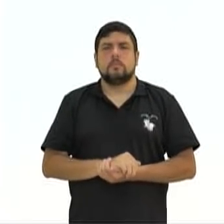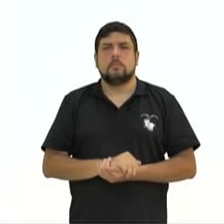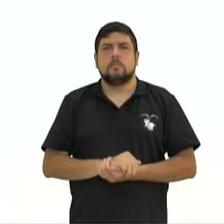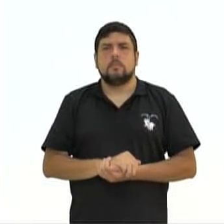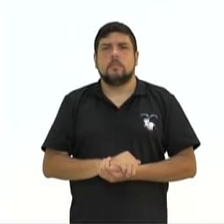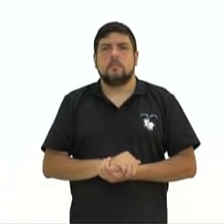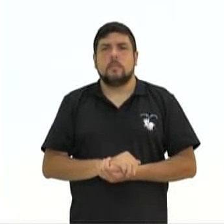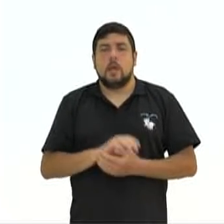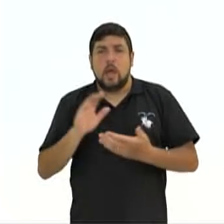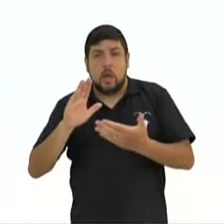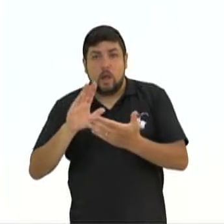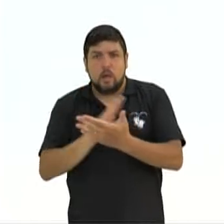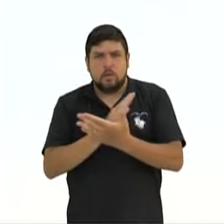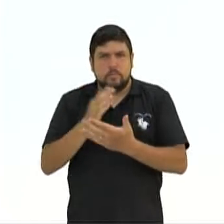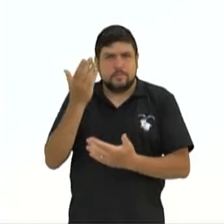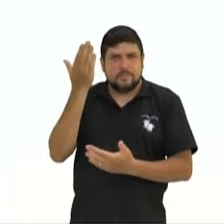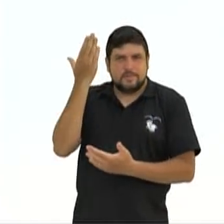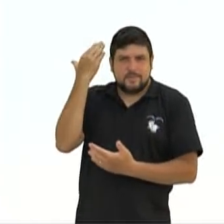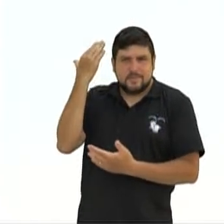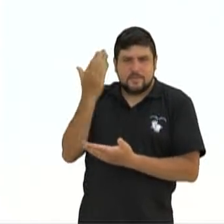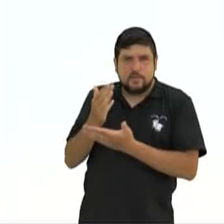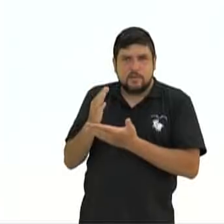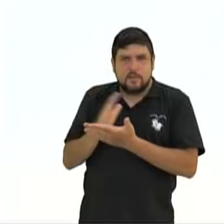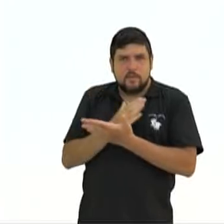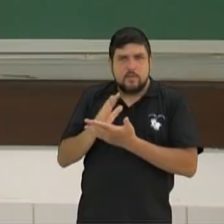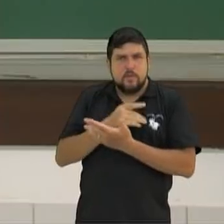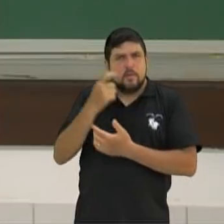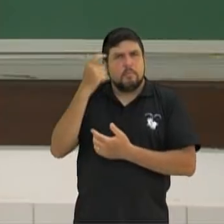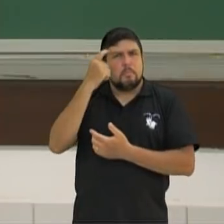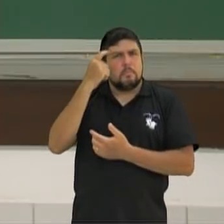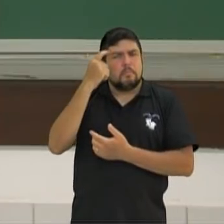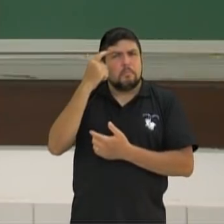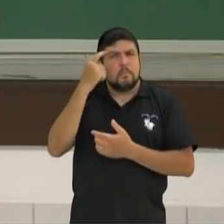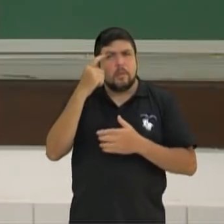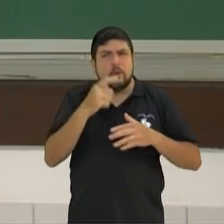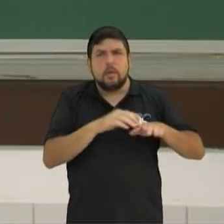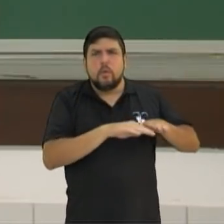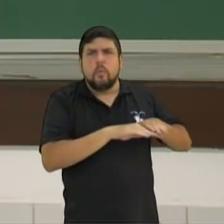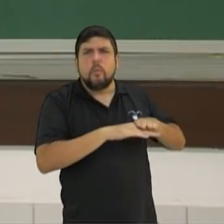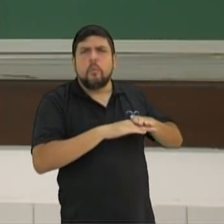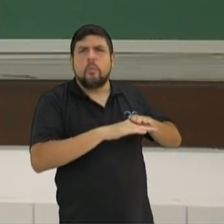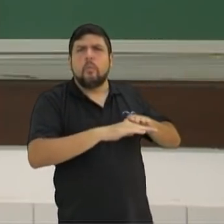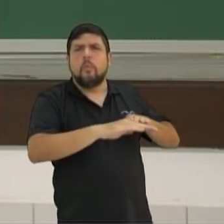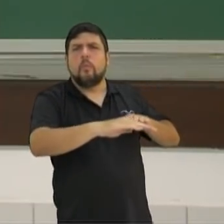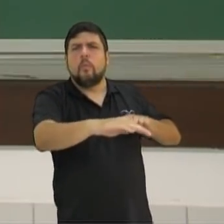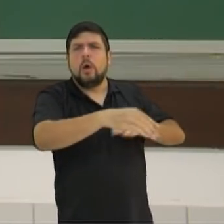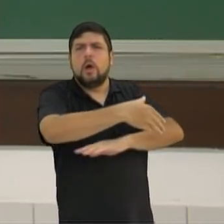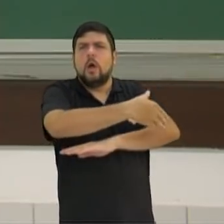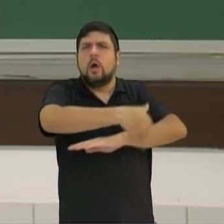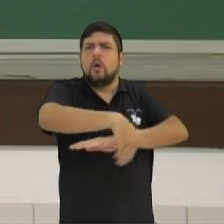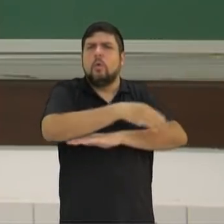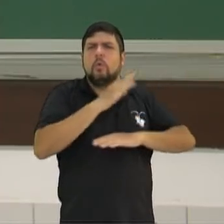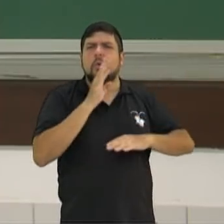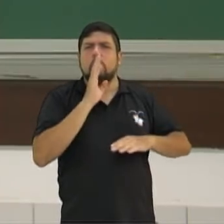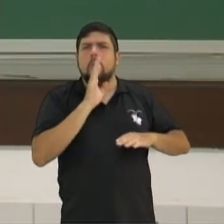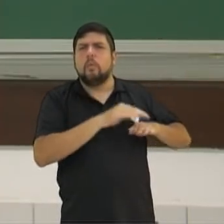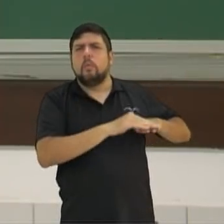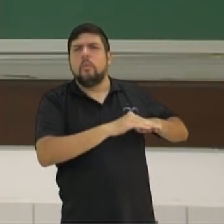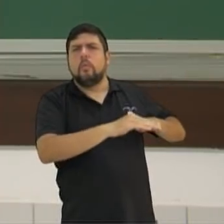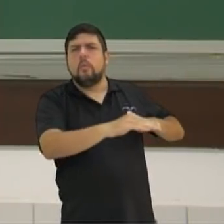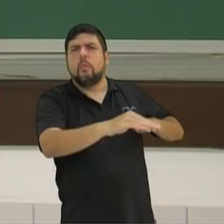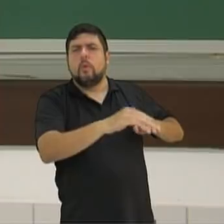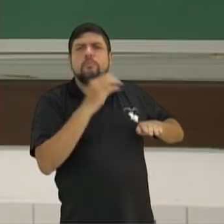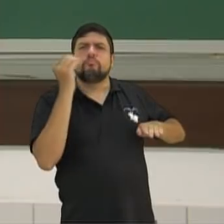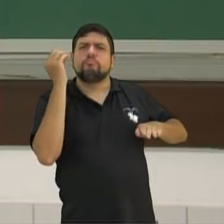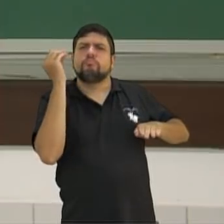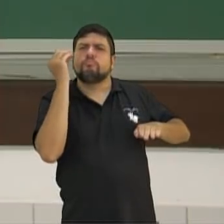tirar a bicicleta do asfalto, da estrada asfaltada, plana, e trazer a bicicleta para um terreno mais